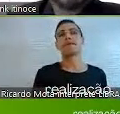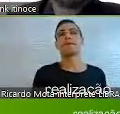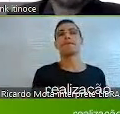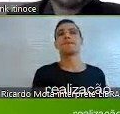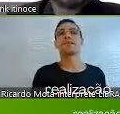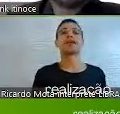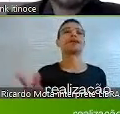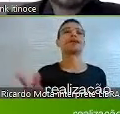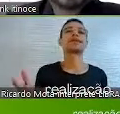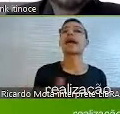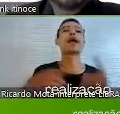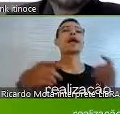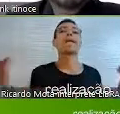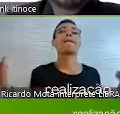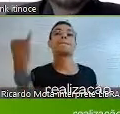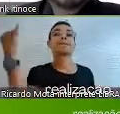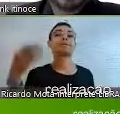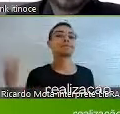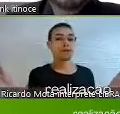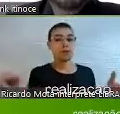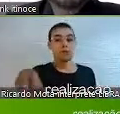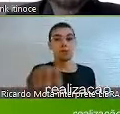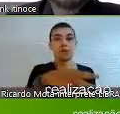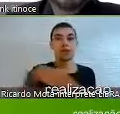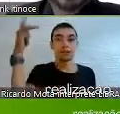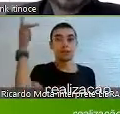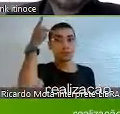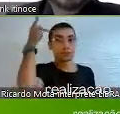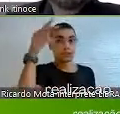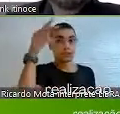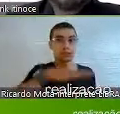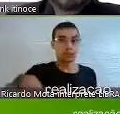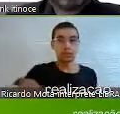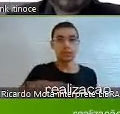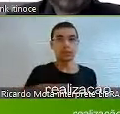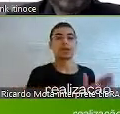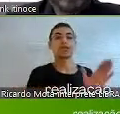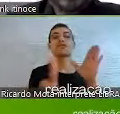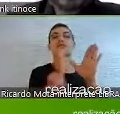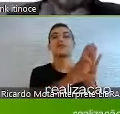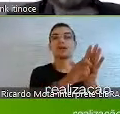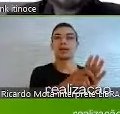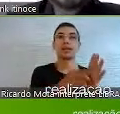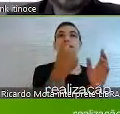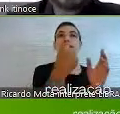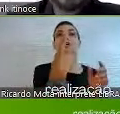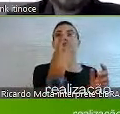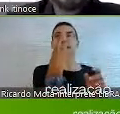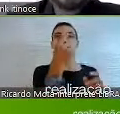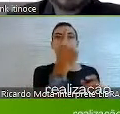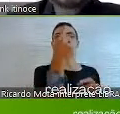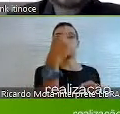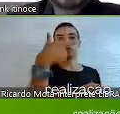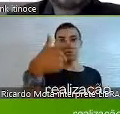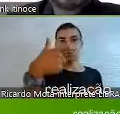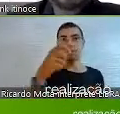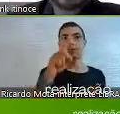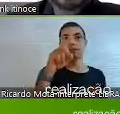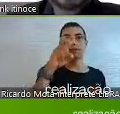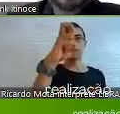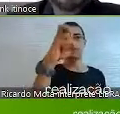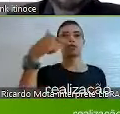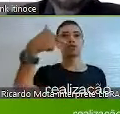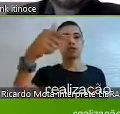São Paulo foi a Lei Complementar 1257, de 2015, onde ficou instituído o Código Estadual